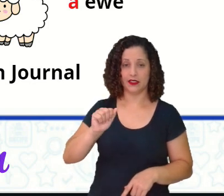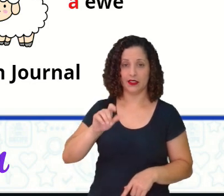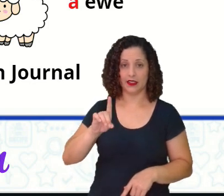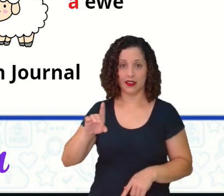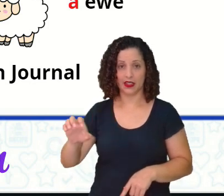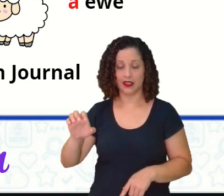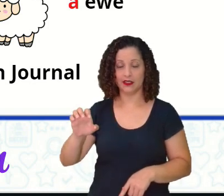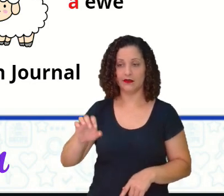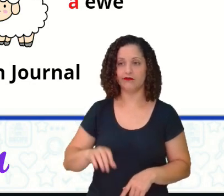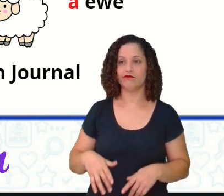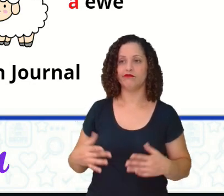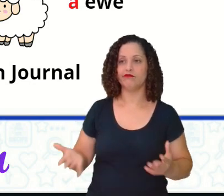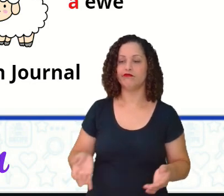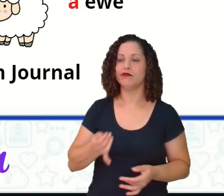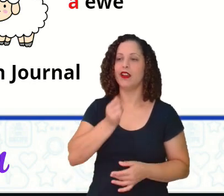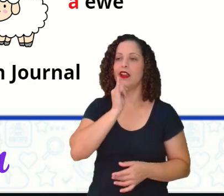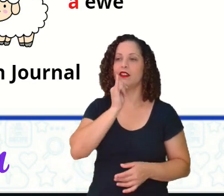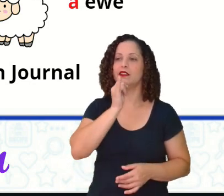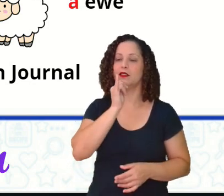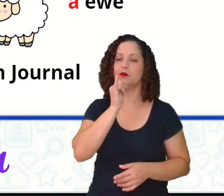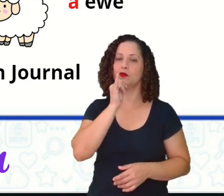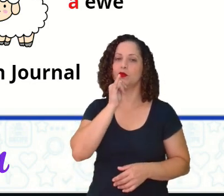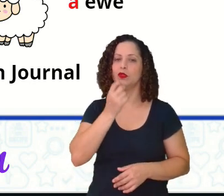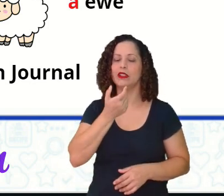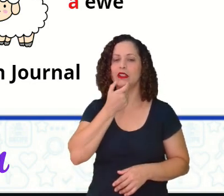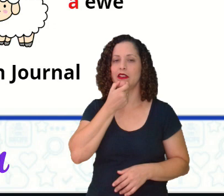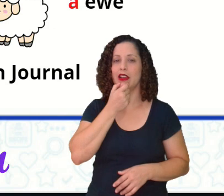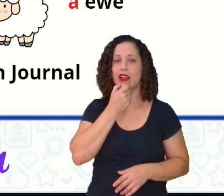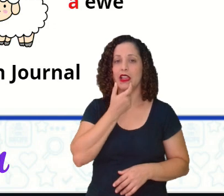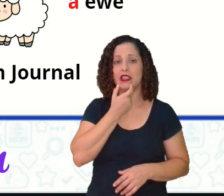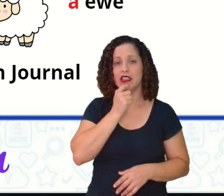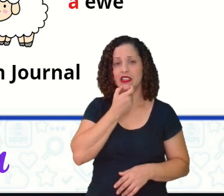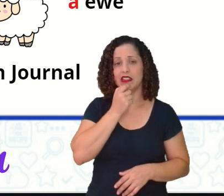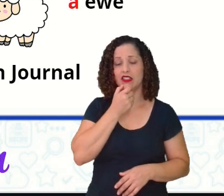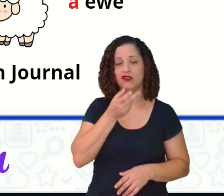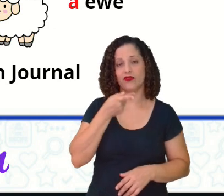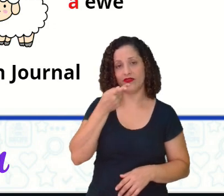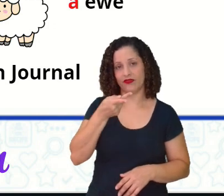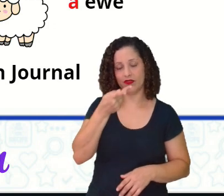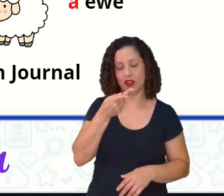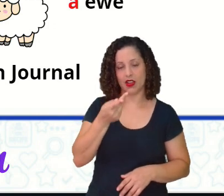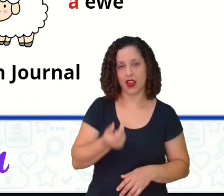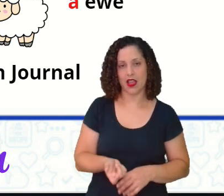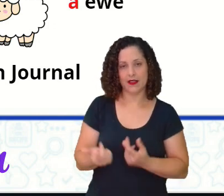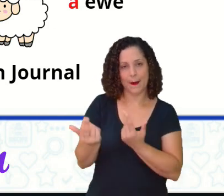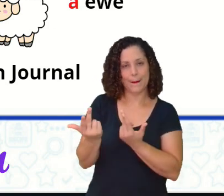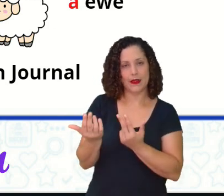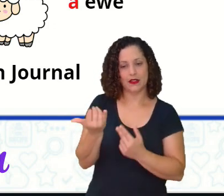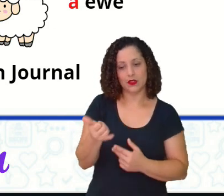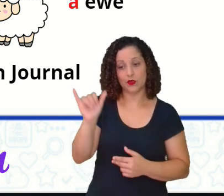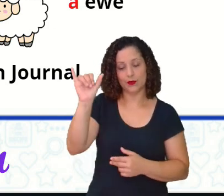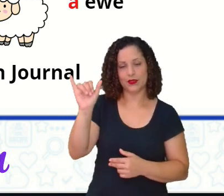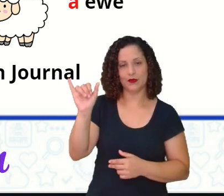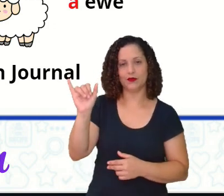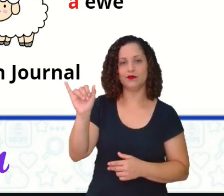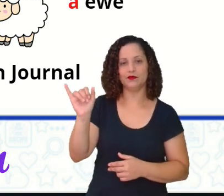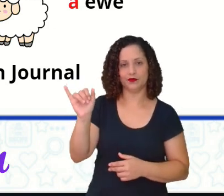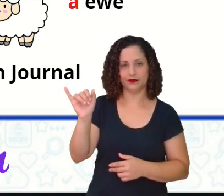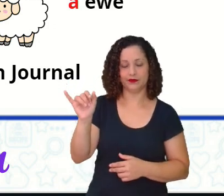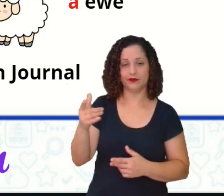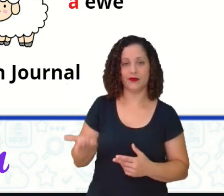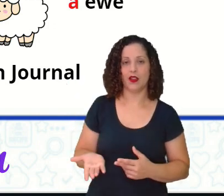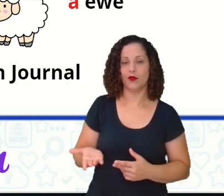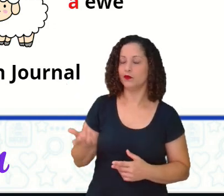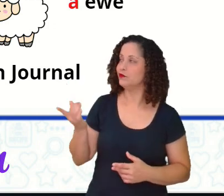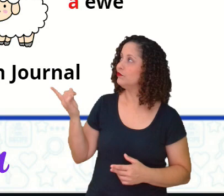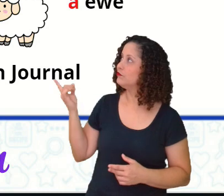pronunciar U, university. Então, se tem som de Y, é uma consoante. Então, logo começa com A. Então, a university.